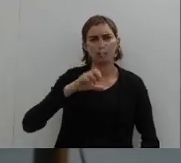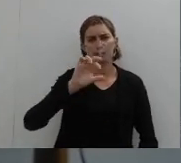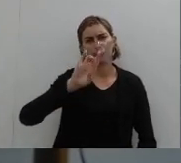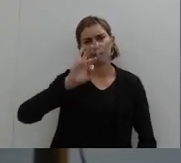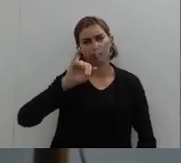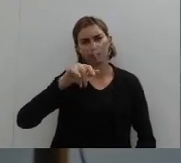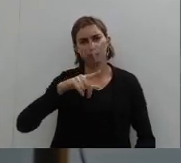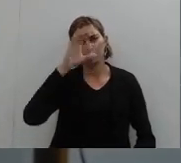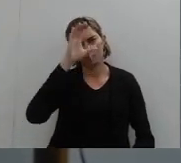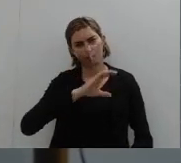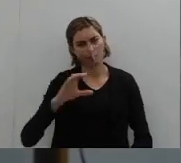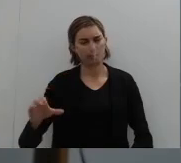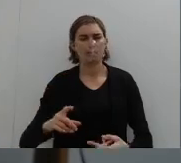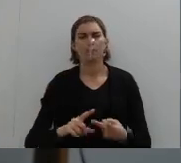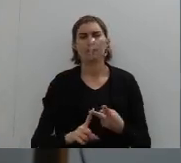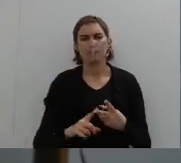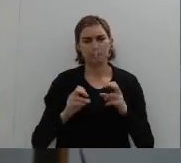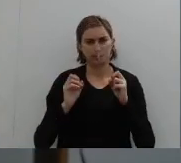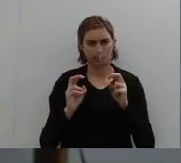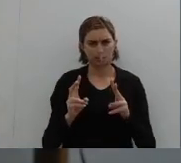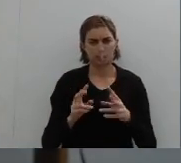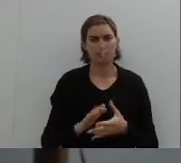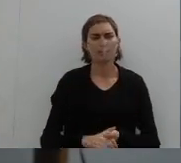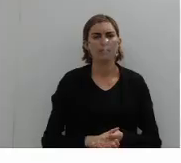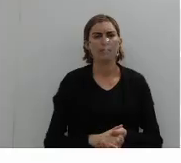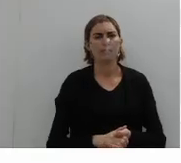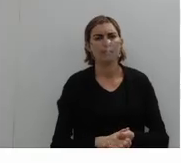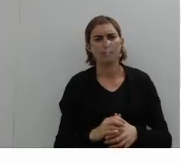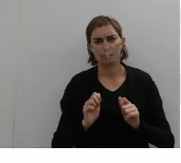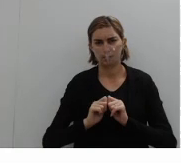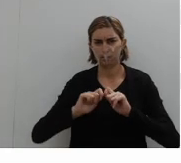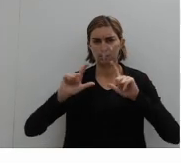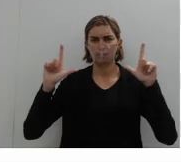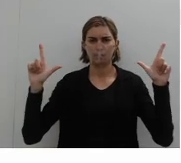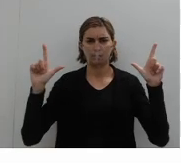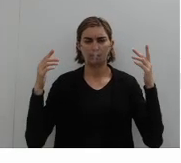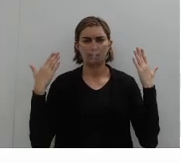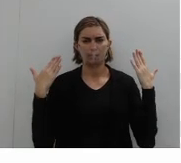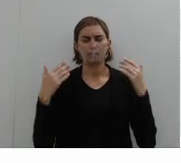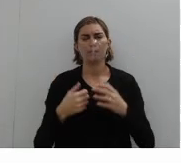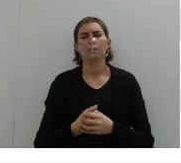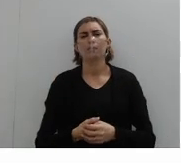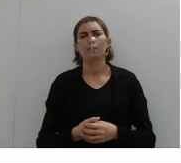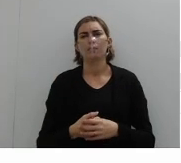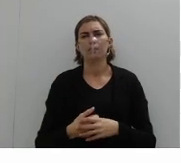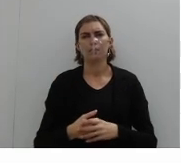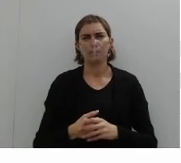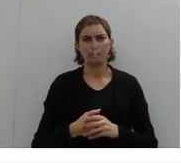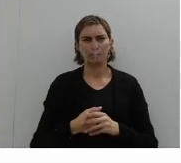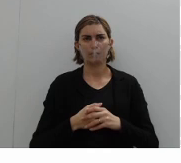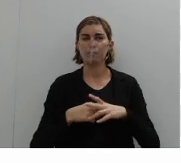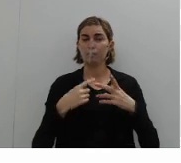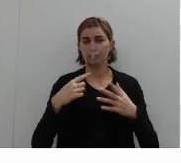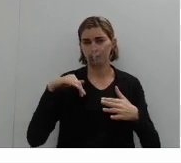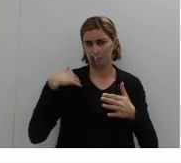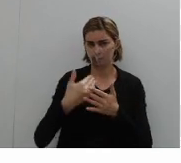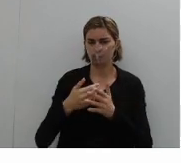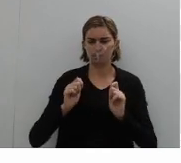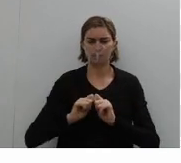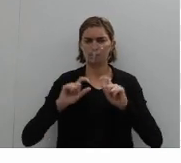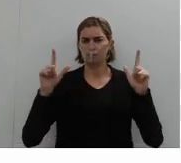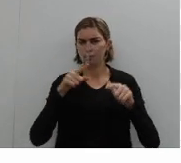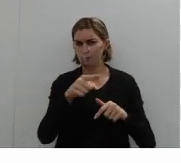o catolicismo, ok? Corta para o slide, próximo slide. No próximo slide,